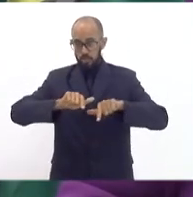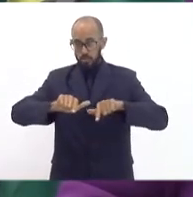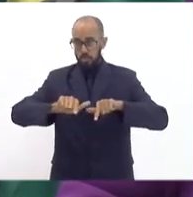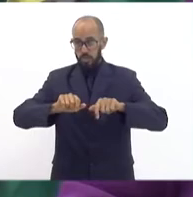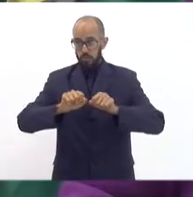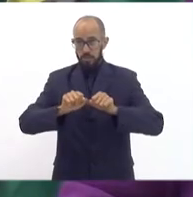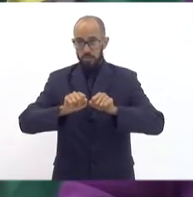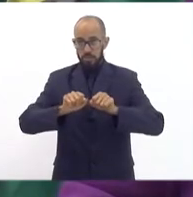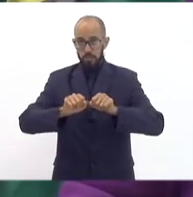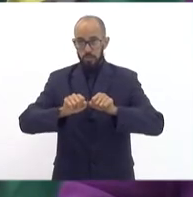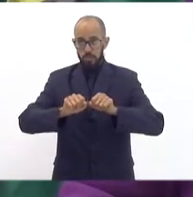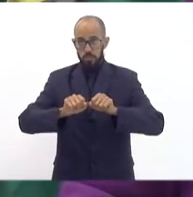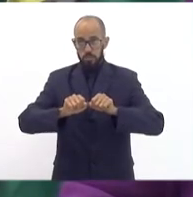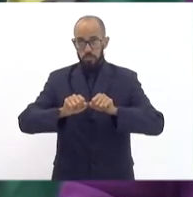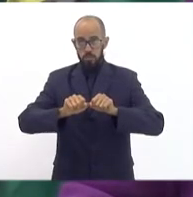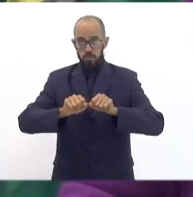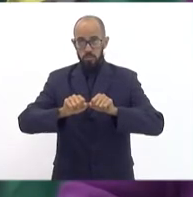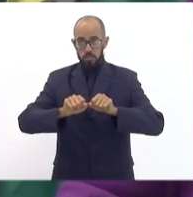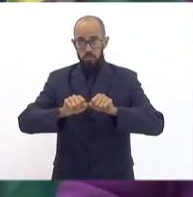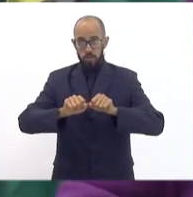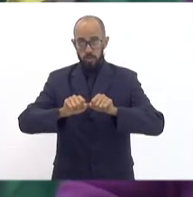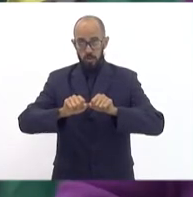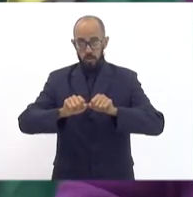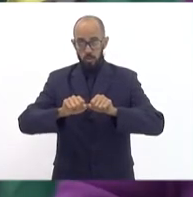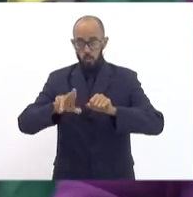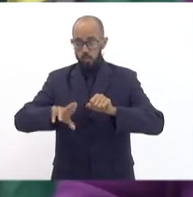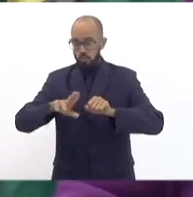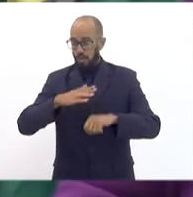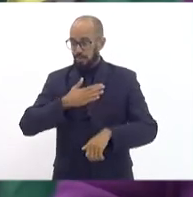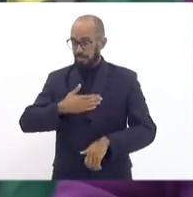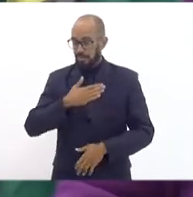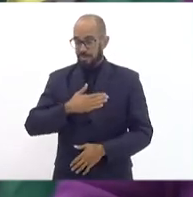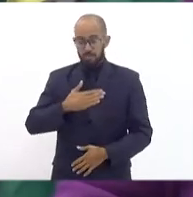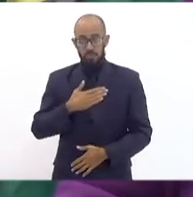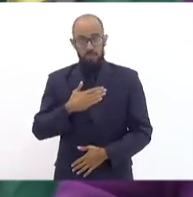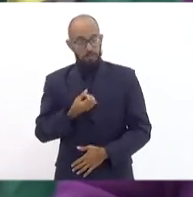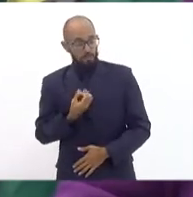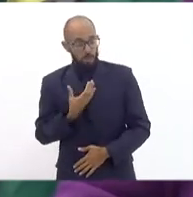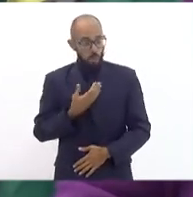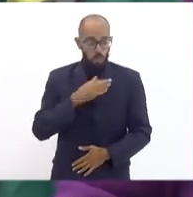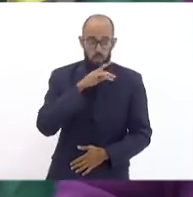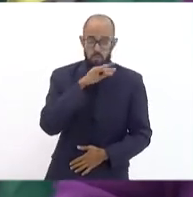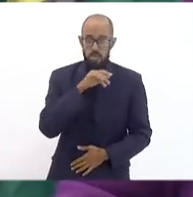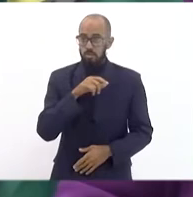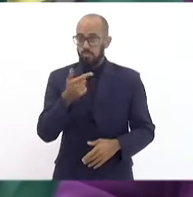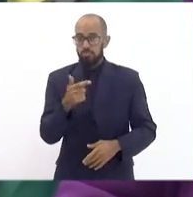sendo prestado deixa o usuário satisfeito ou não, não existe isso.